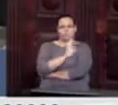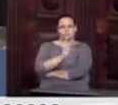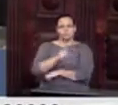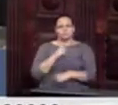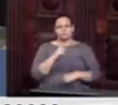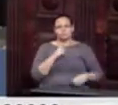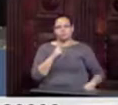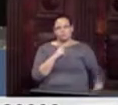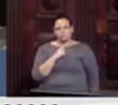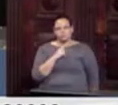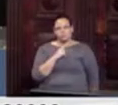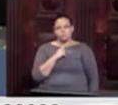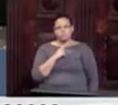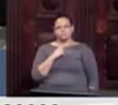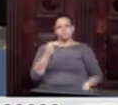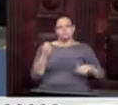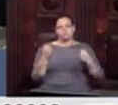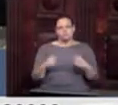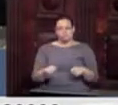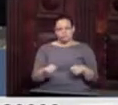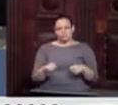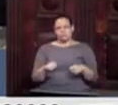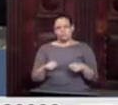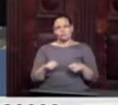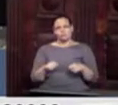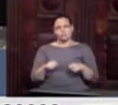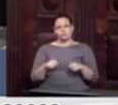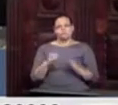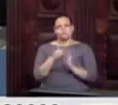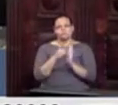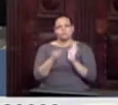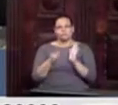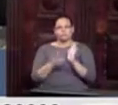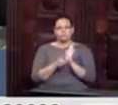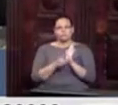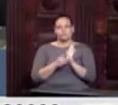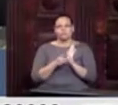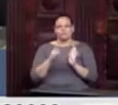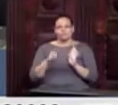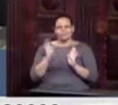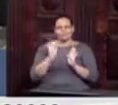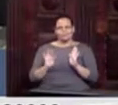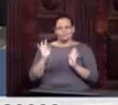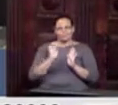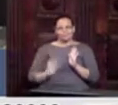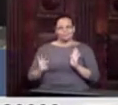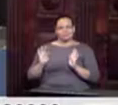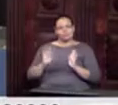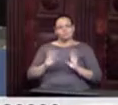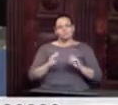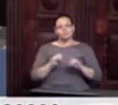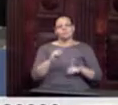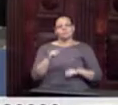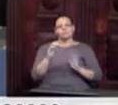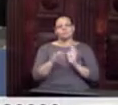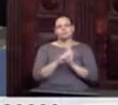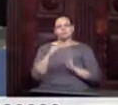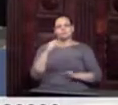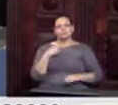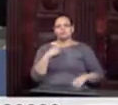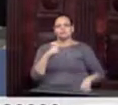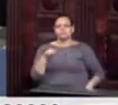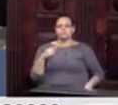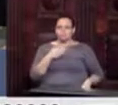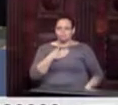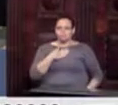as condições que possibilitariam a decretação de uma intervenção federal baseada na Constituição da República. Senhora presidente, era isso